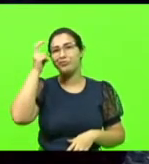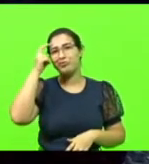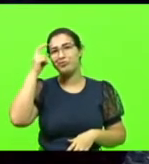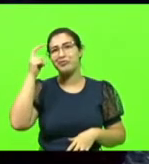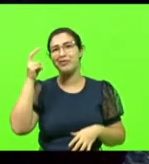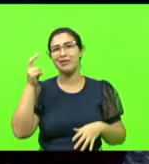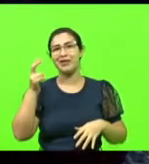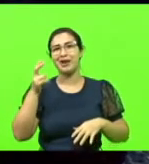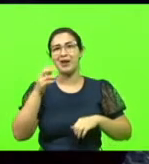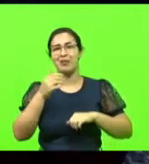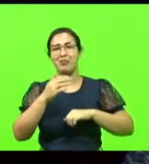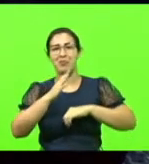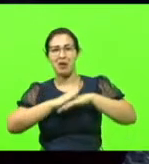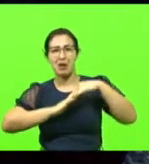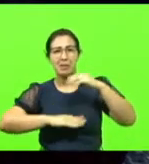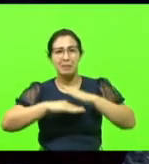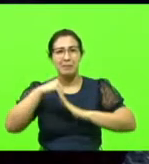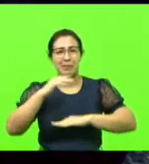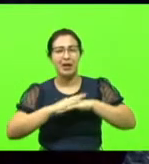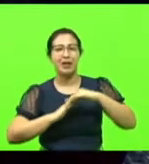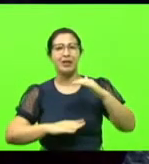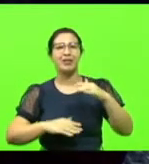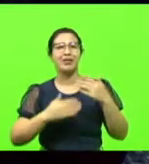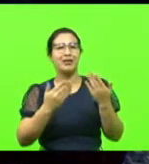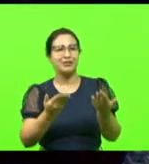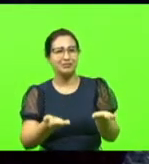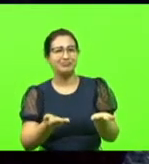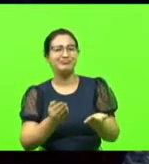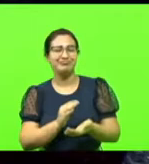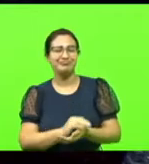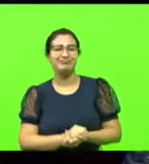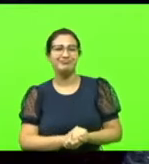nossos agricultores. E esse projeto, ele